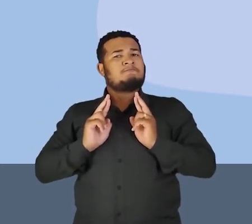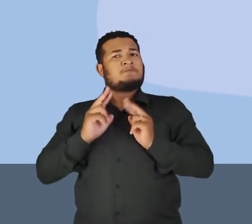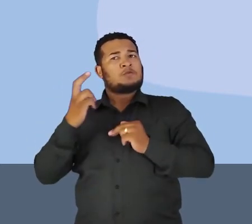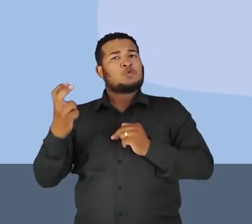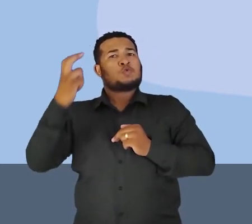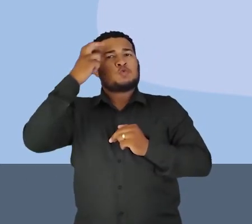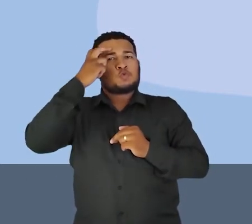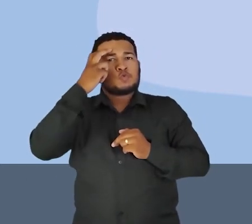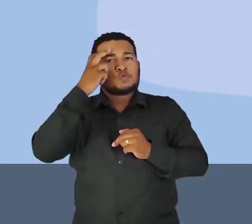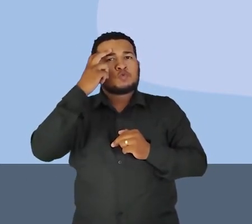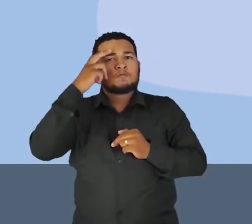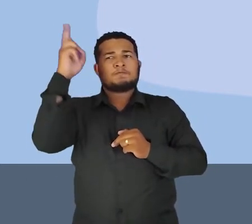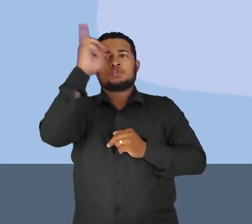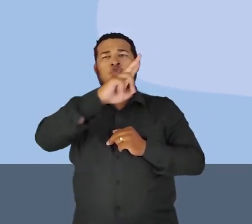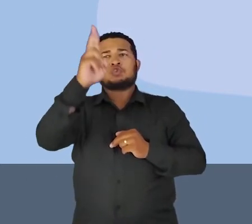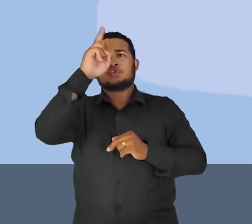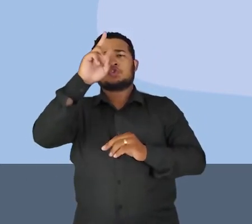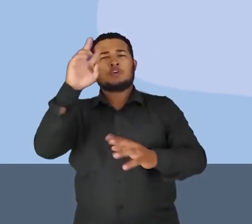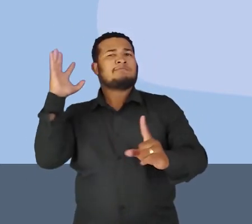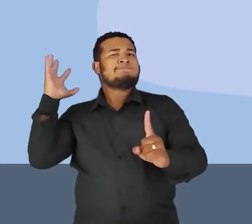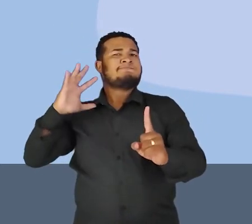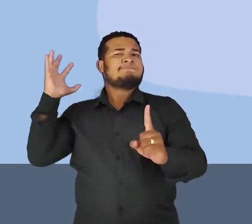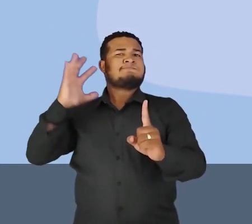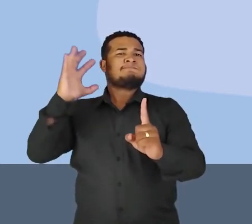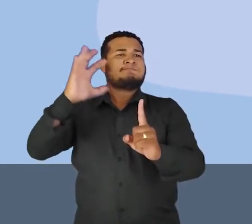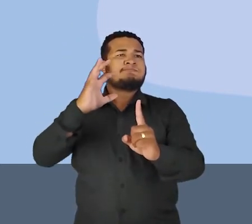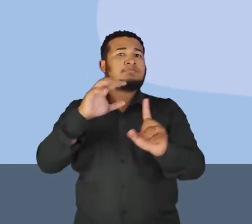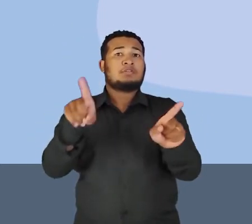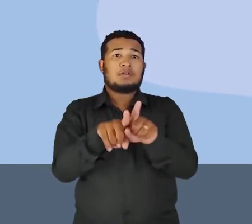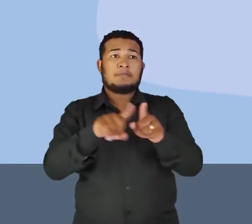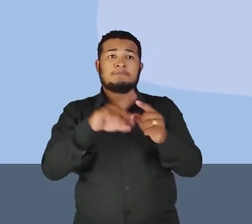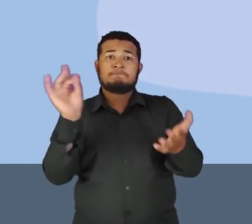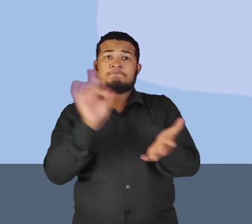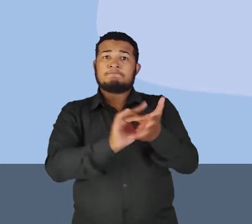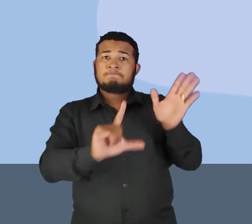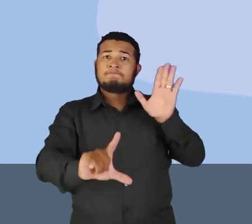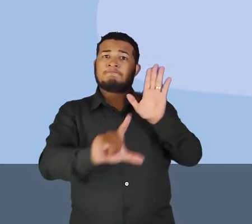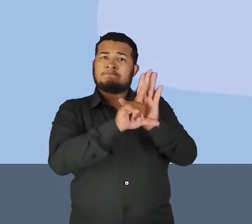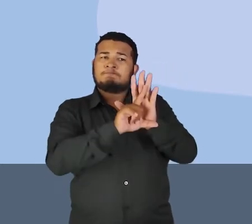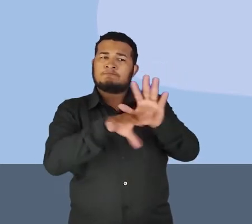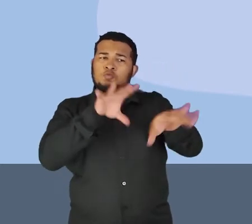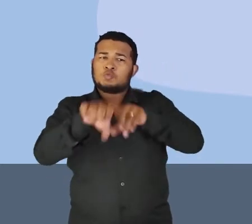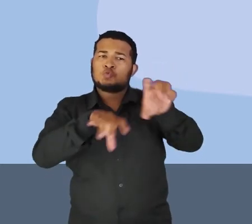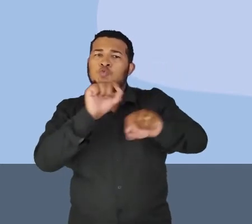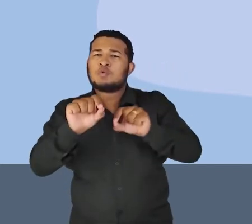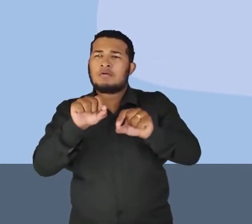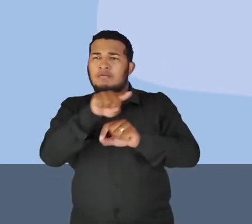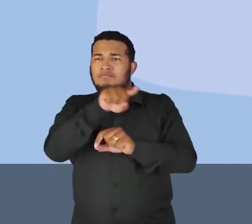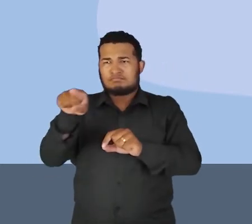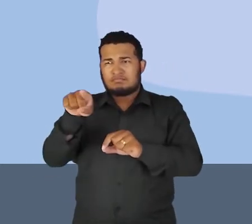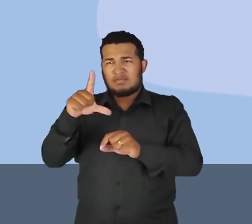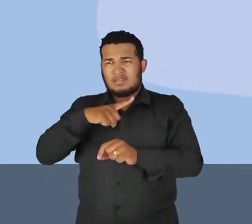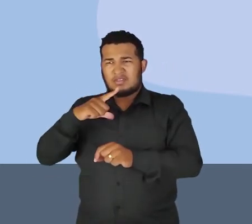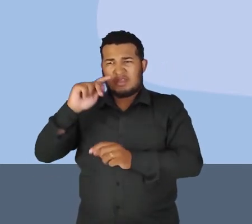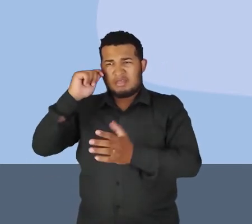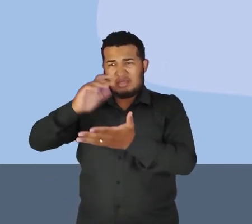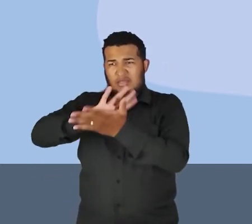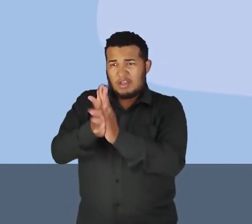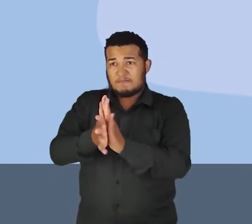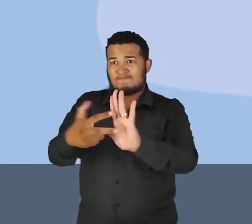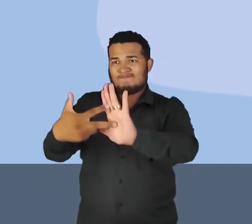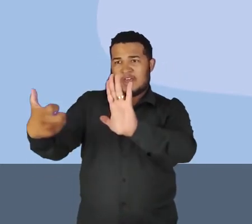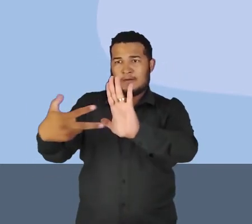herança histórica deles, a efetiva aplicação das leis que buscam a criminalização do